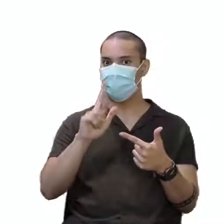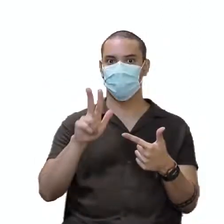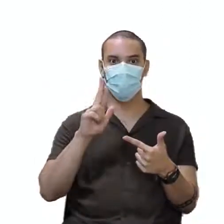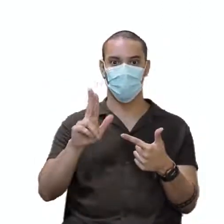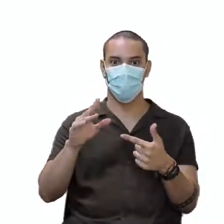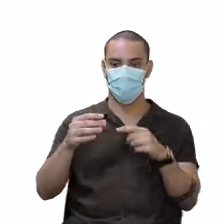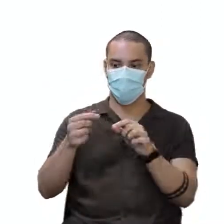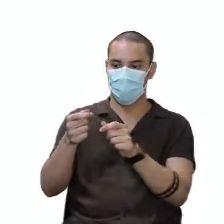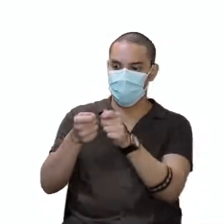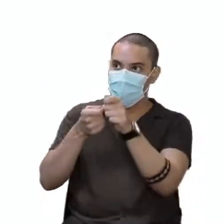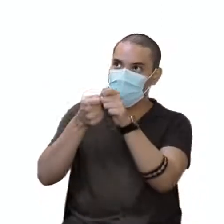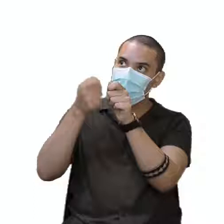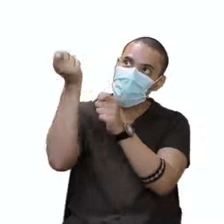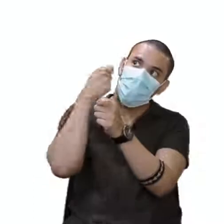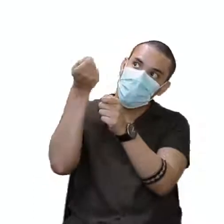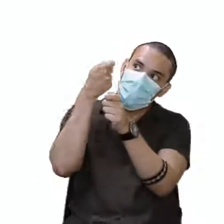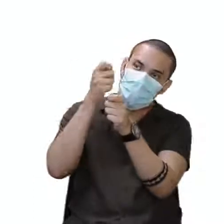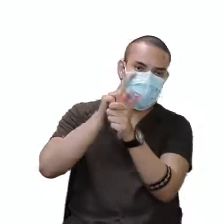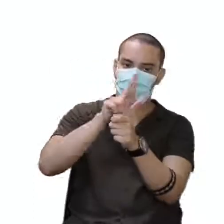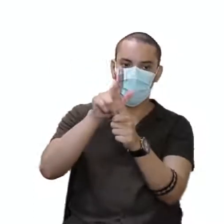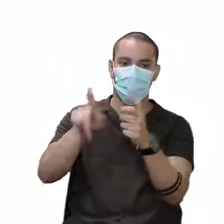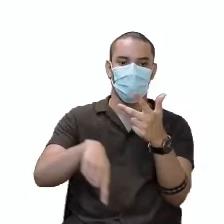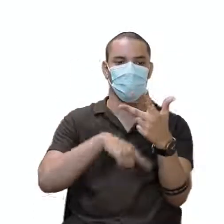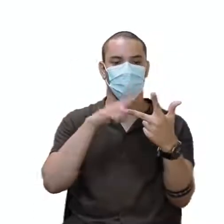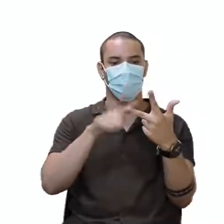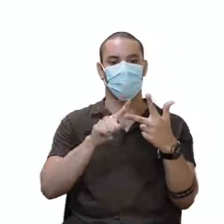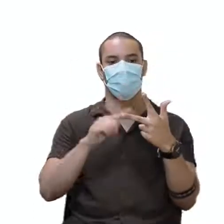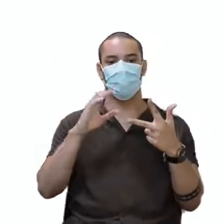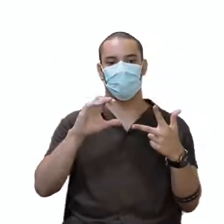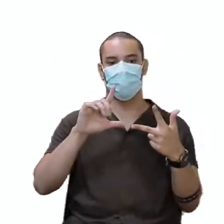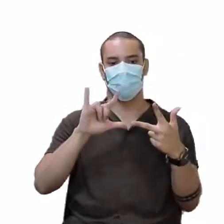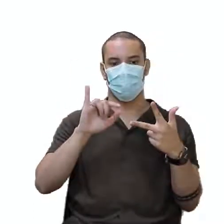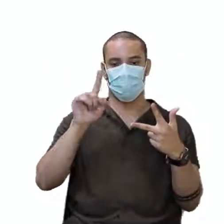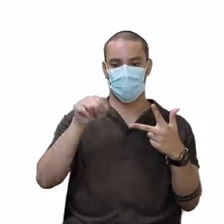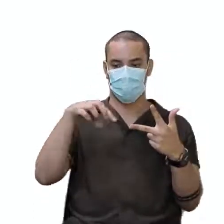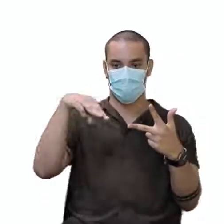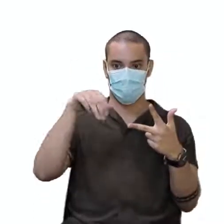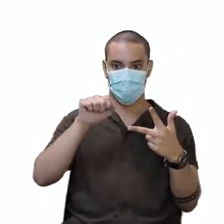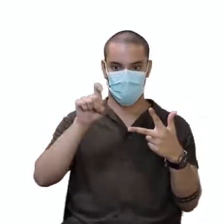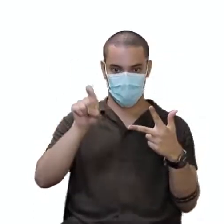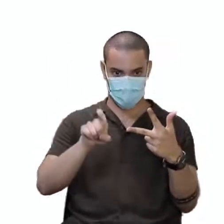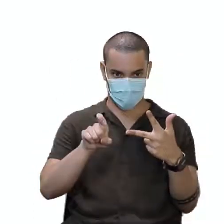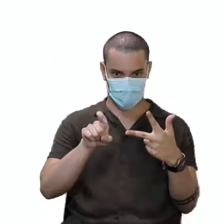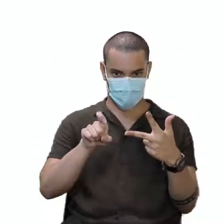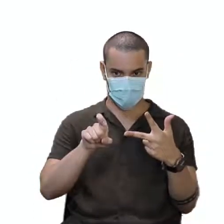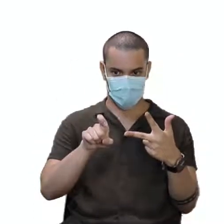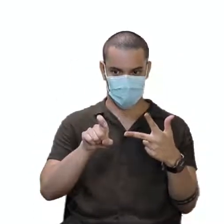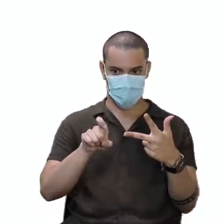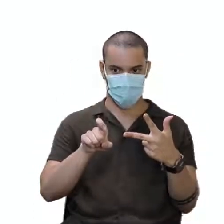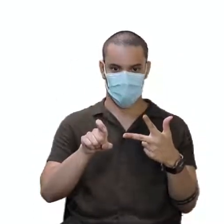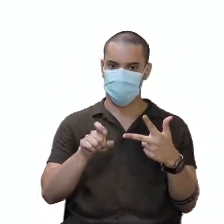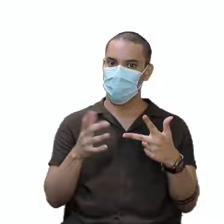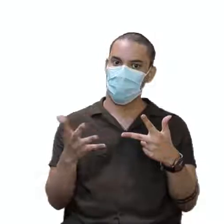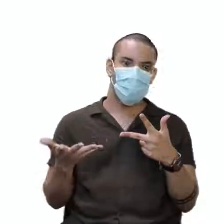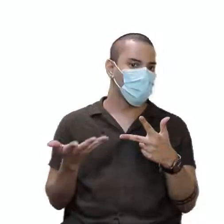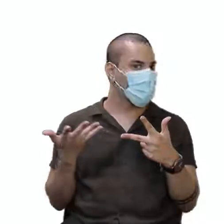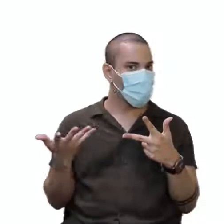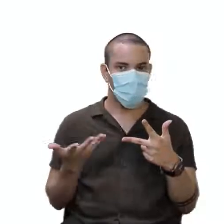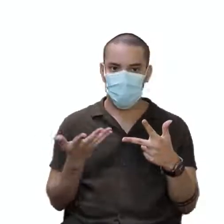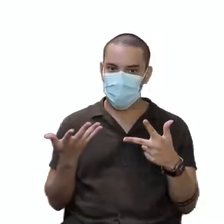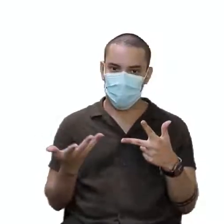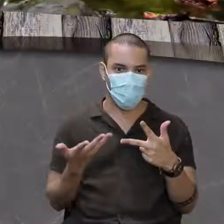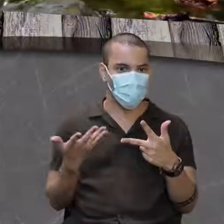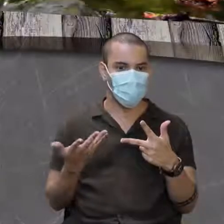é fase seral. E a fase do clímax. O